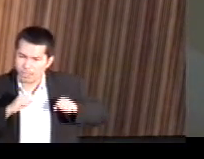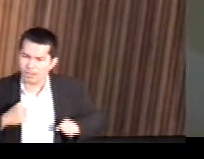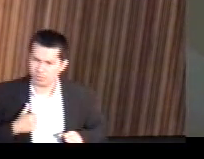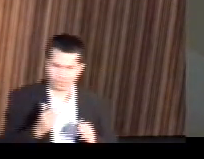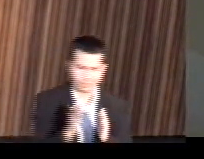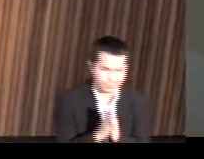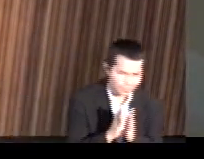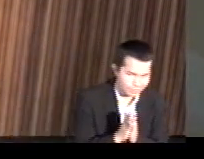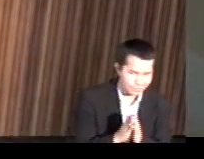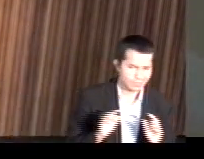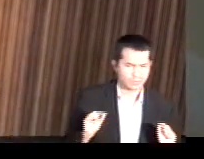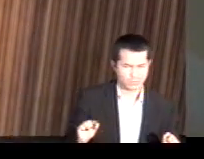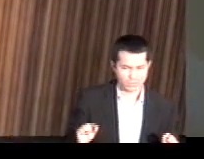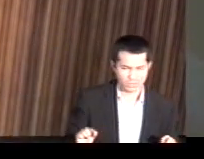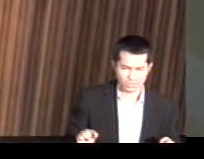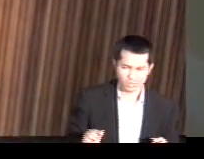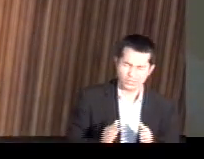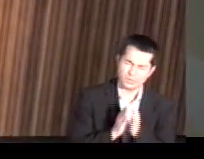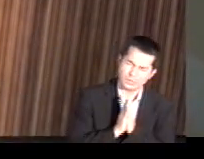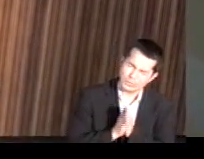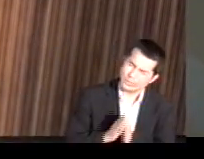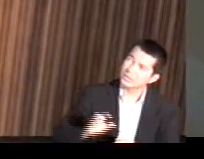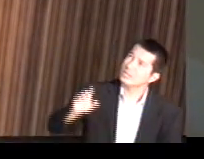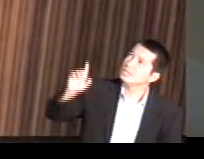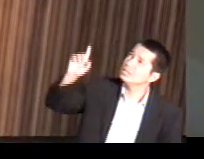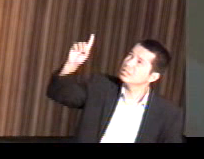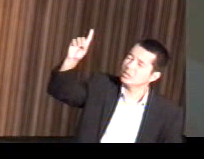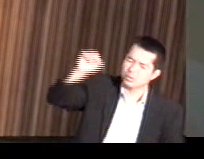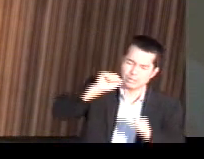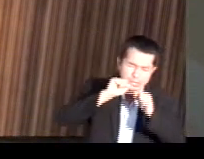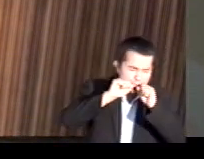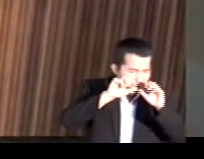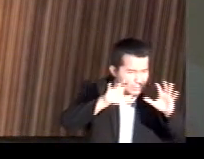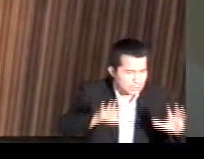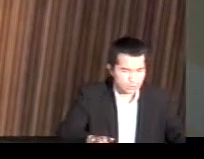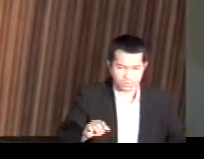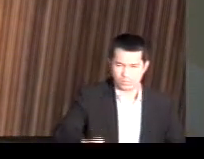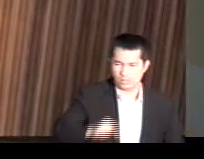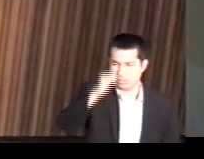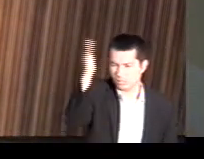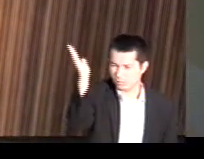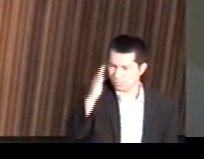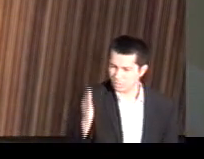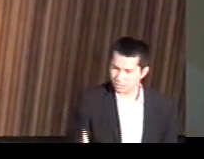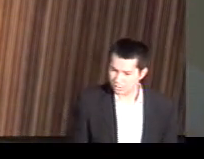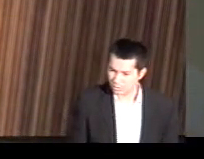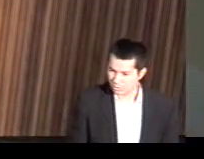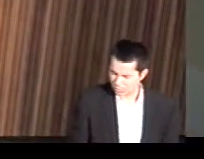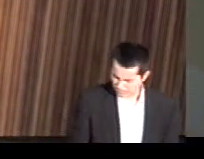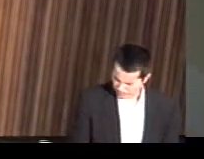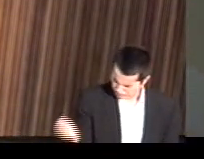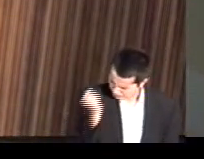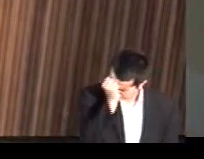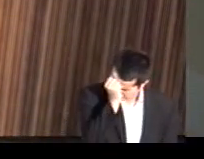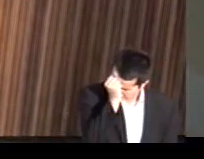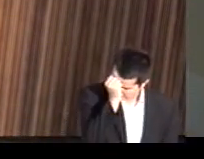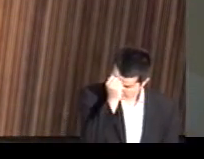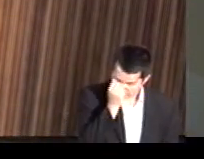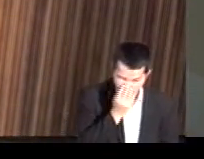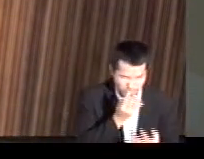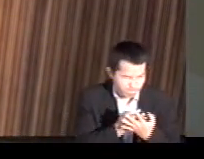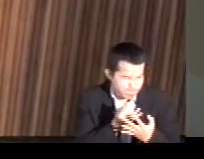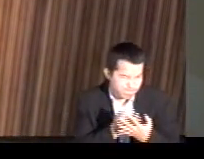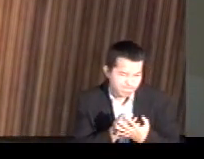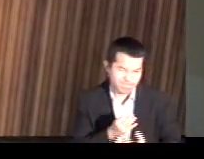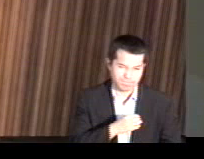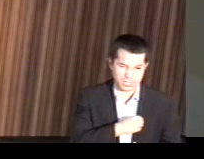grande avivamento, um avivamento de arrependimento, confissão de pecados